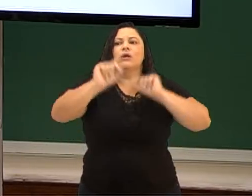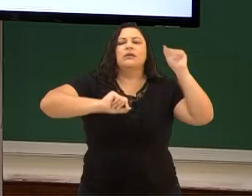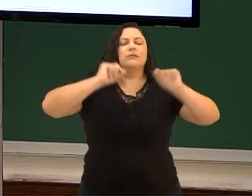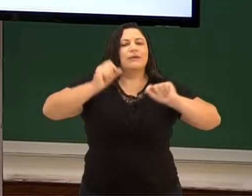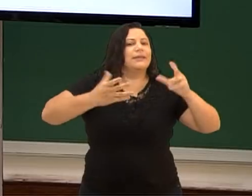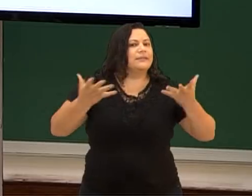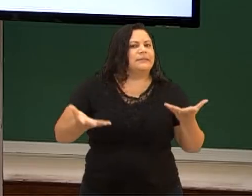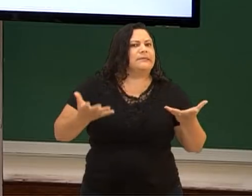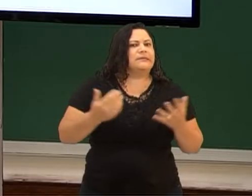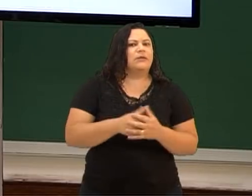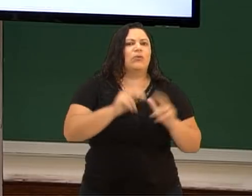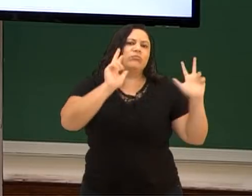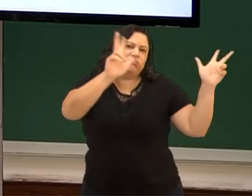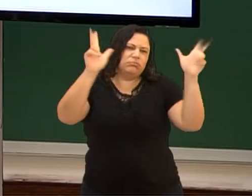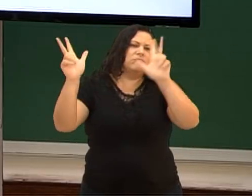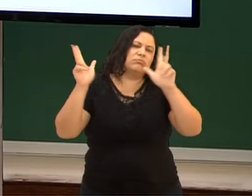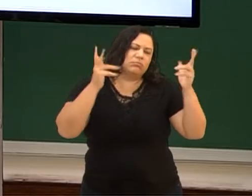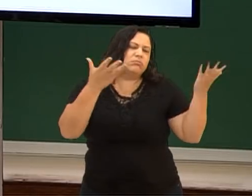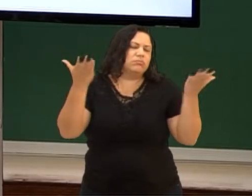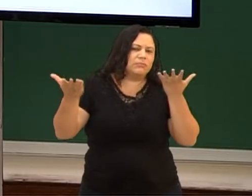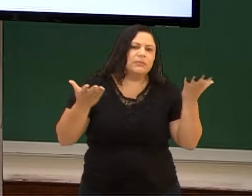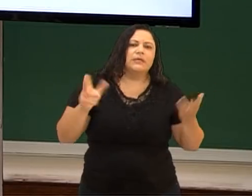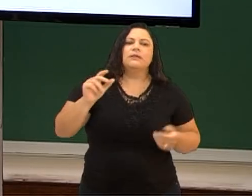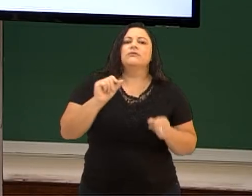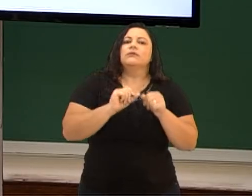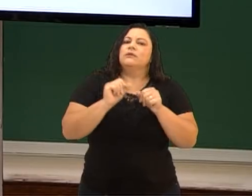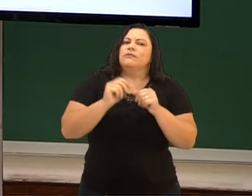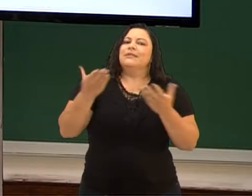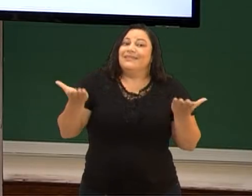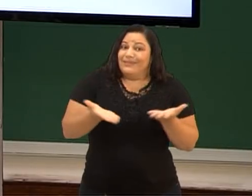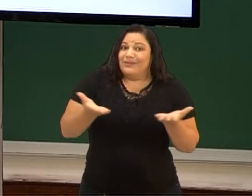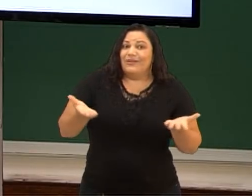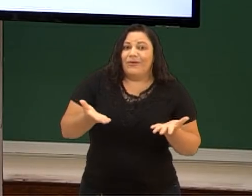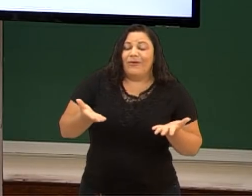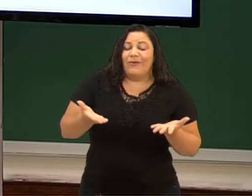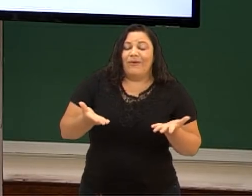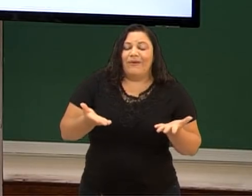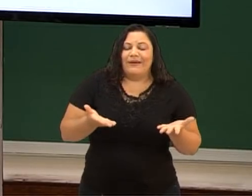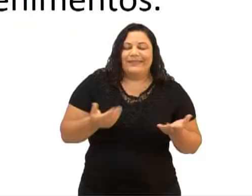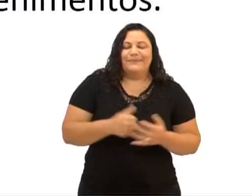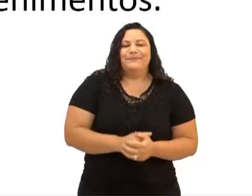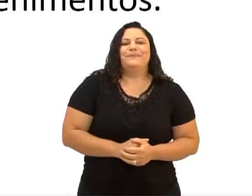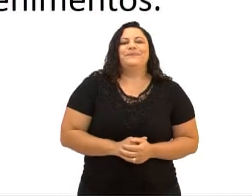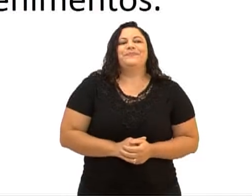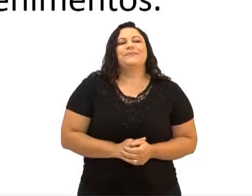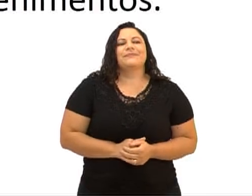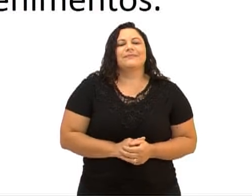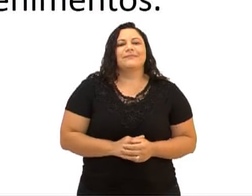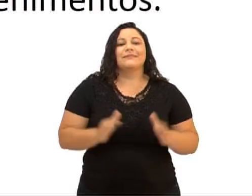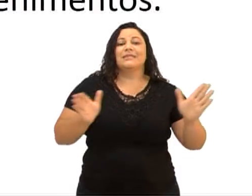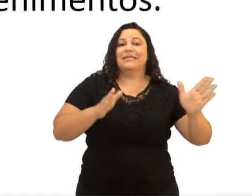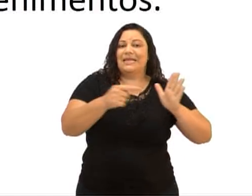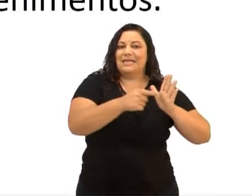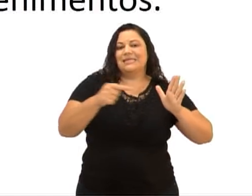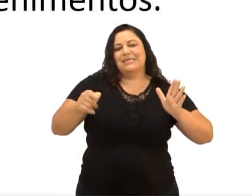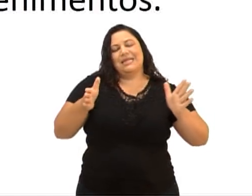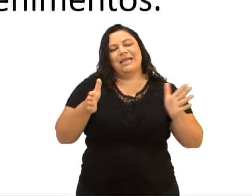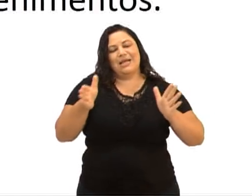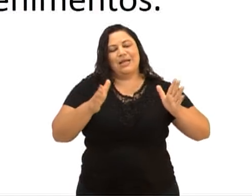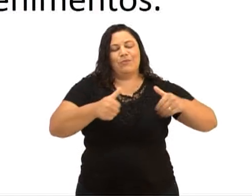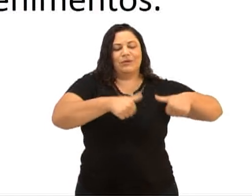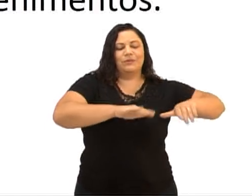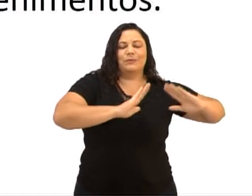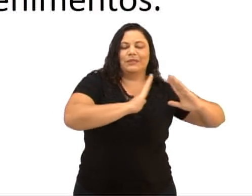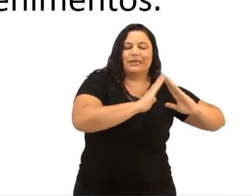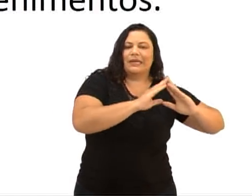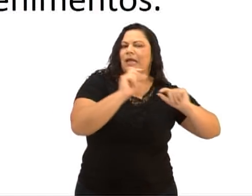são os entretenimentos que eles estão realizando agora na época de quarentena, certo? Então, o primeiro que apareceu aqui